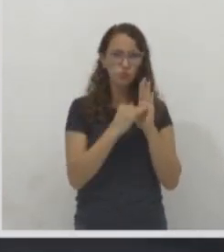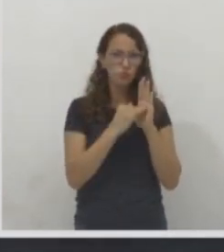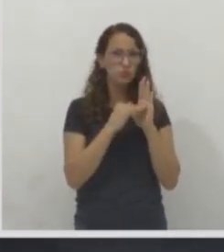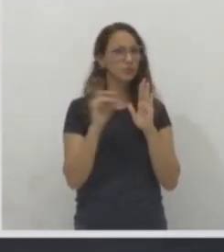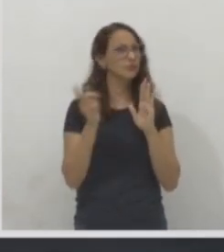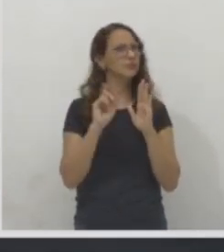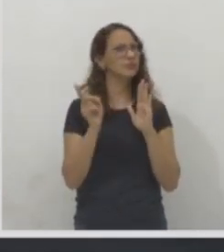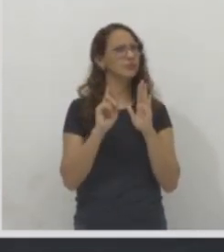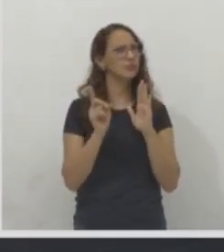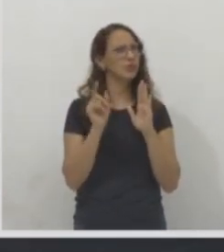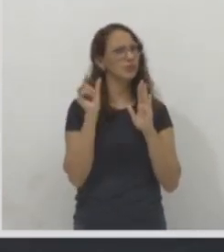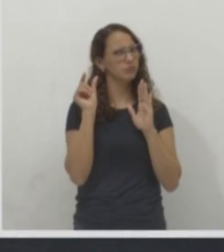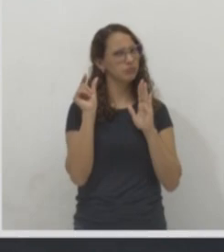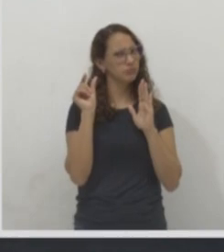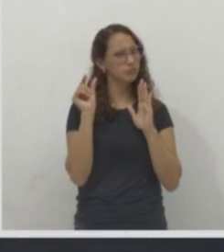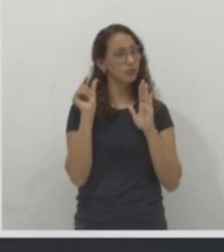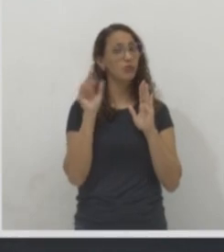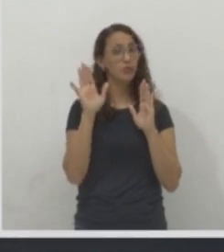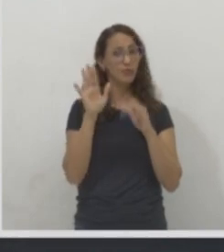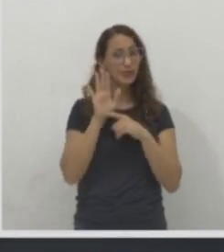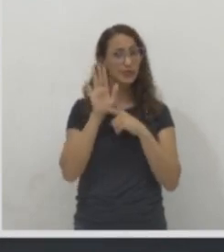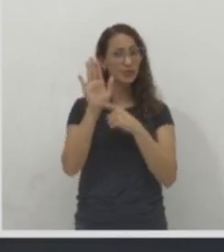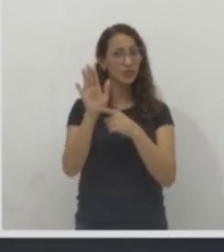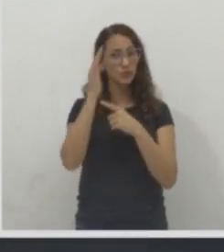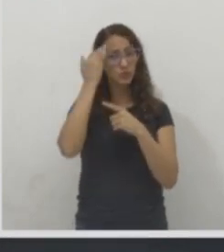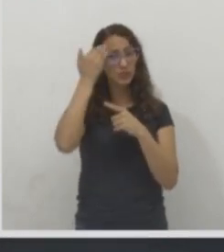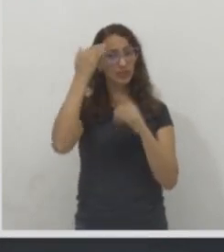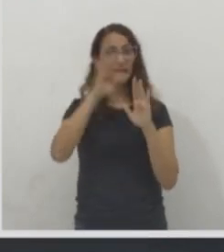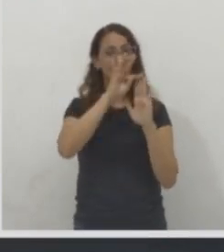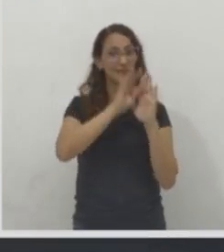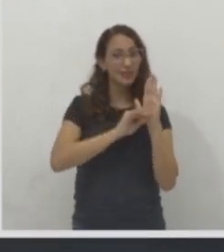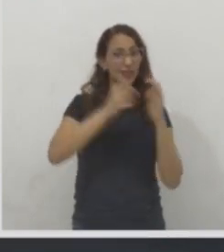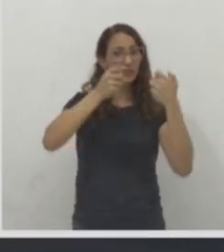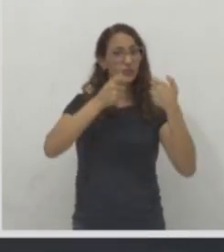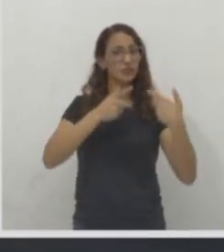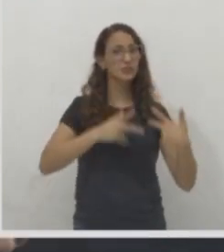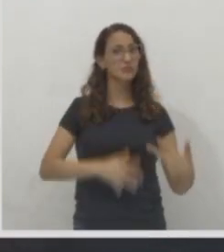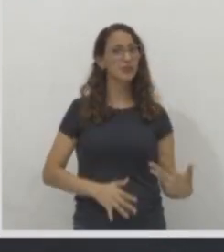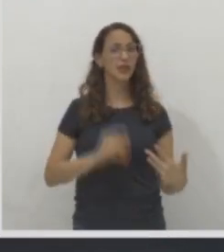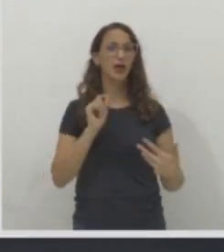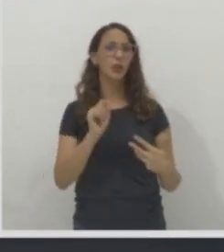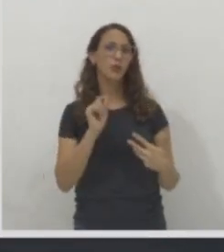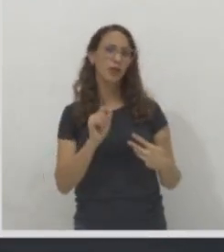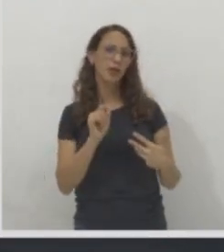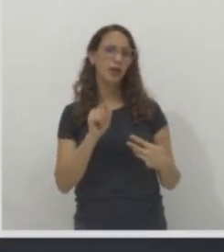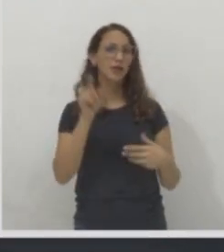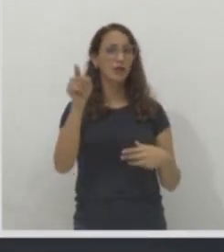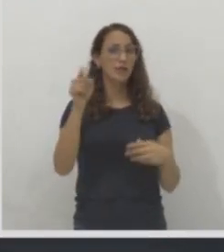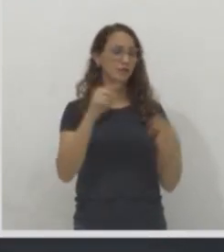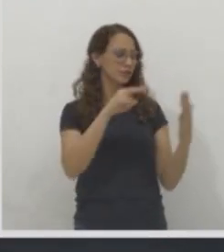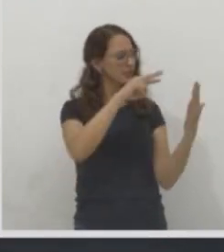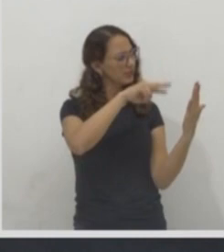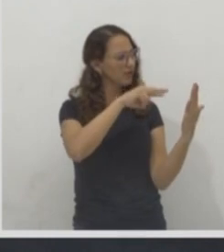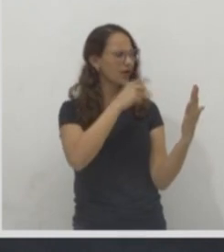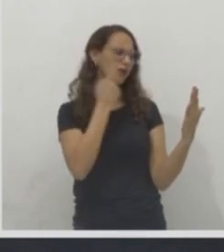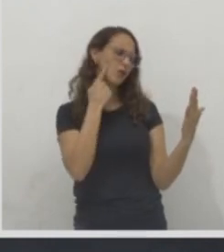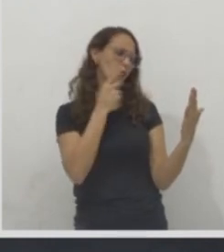que aquele texto vai falar. Então, você decide se você vai lê-lo ou